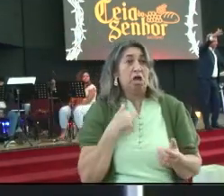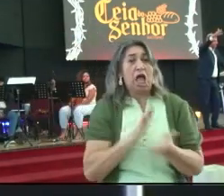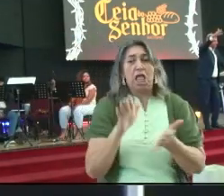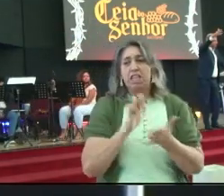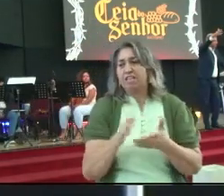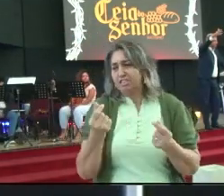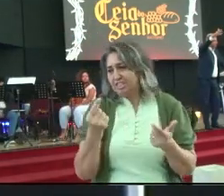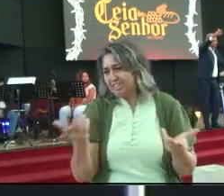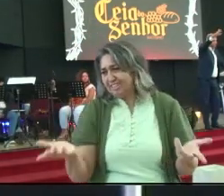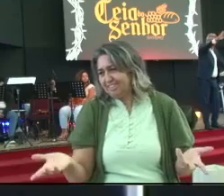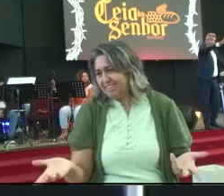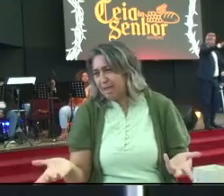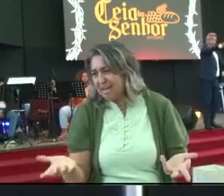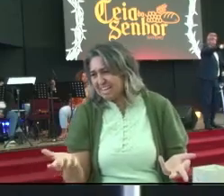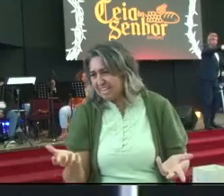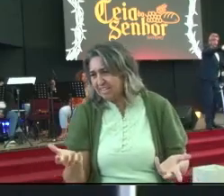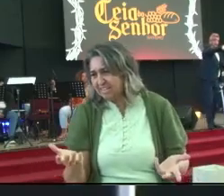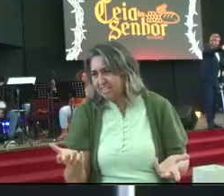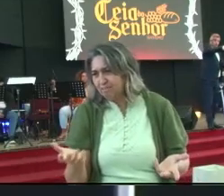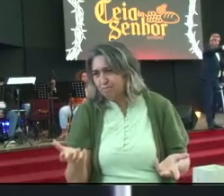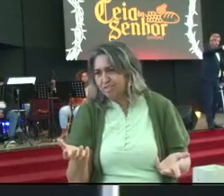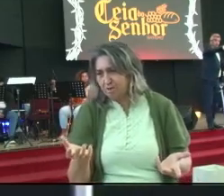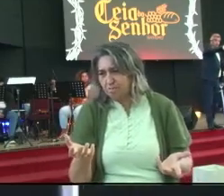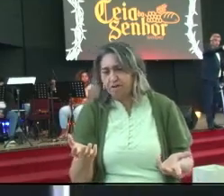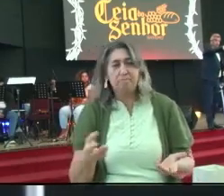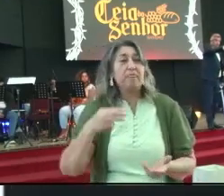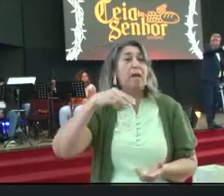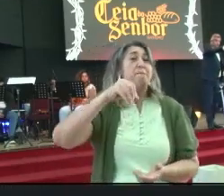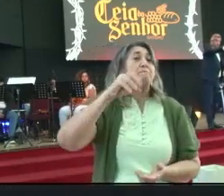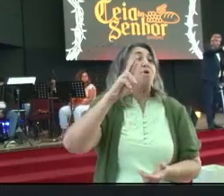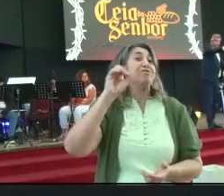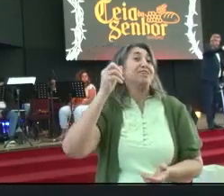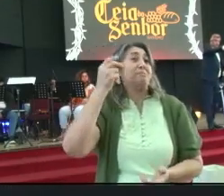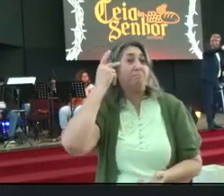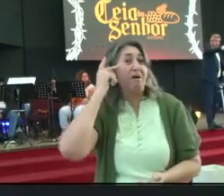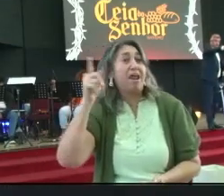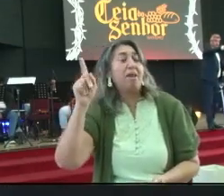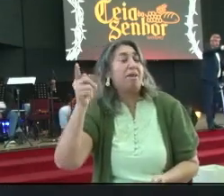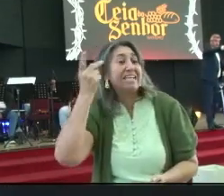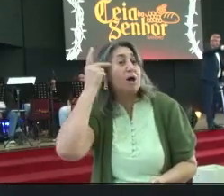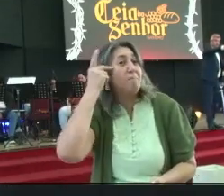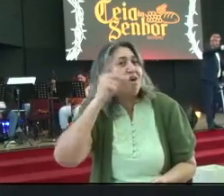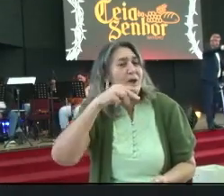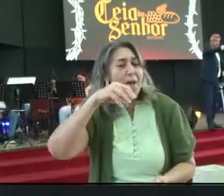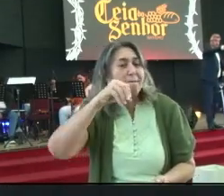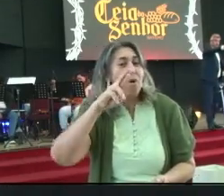Caldas. Não tem nada contra você ir para o Morro de São Paulo não, viu, irmão?